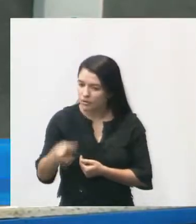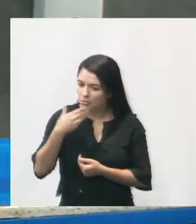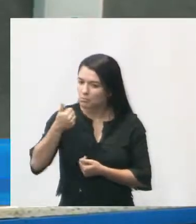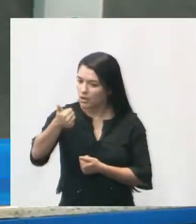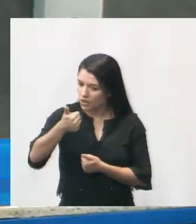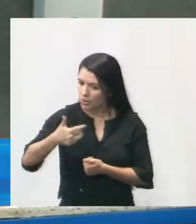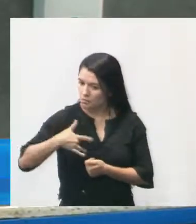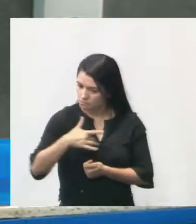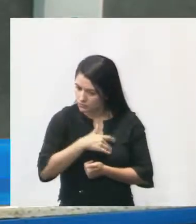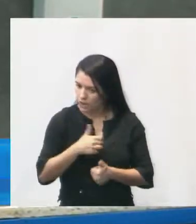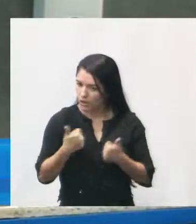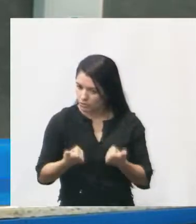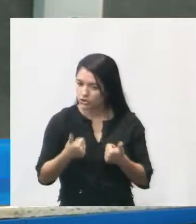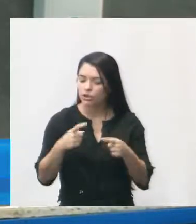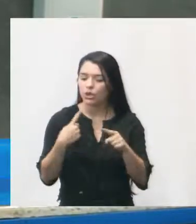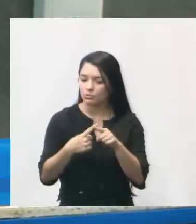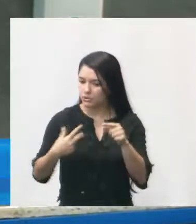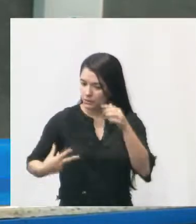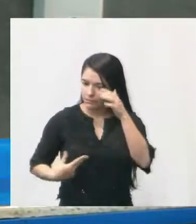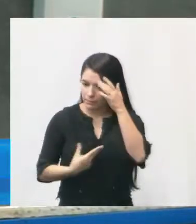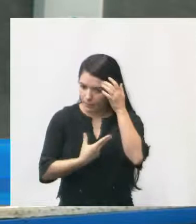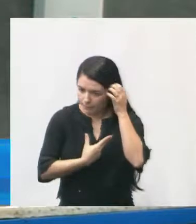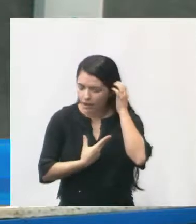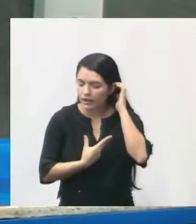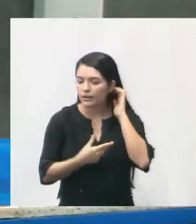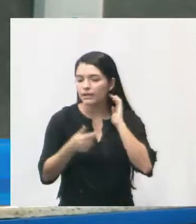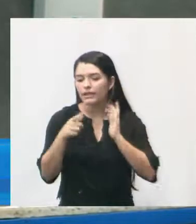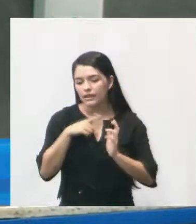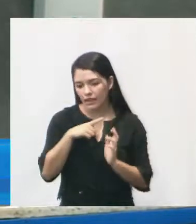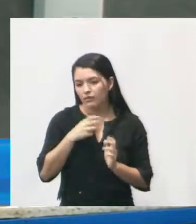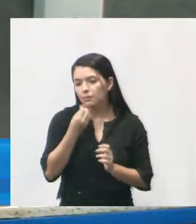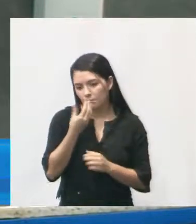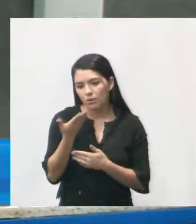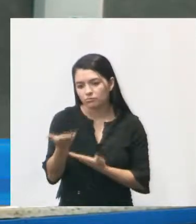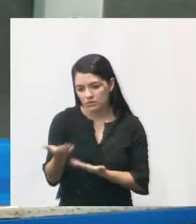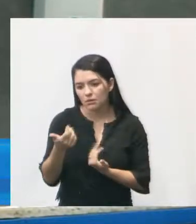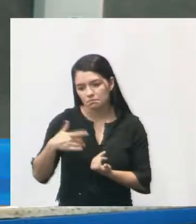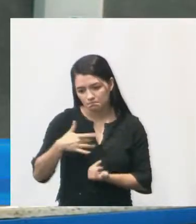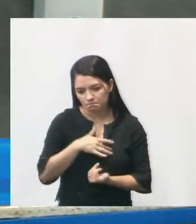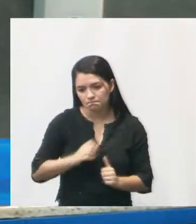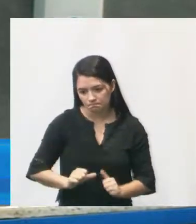por uma intercorrência cirúrgica. Que bom que você está bem.